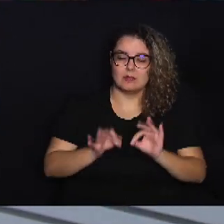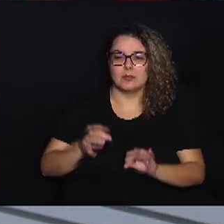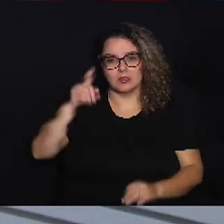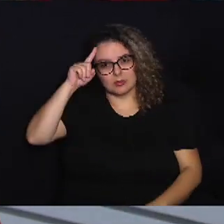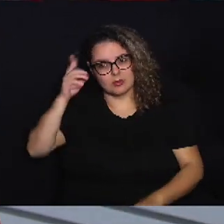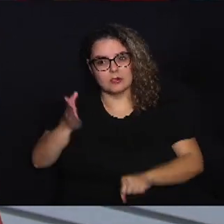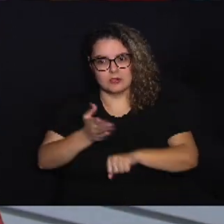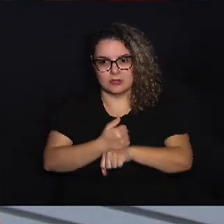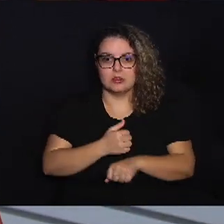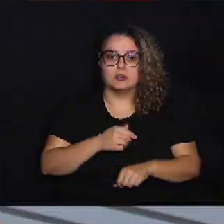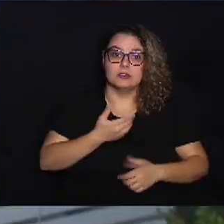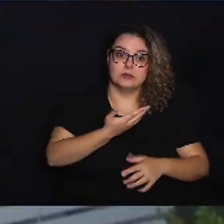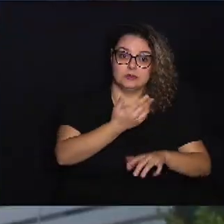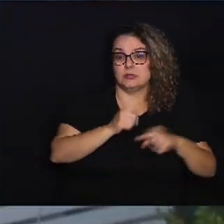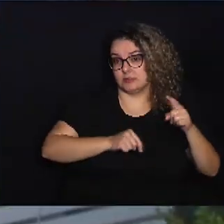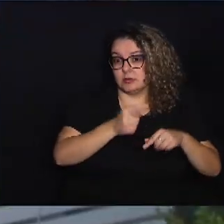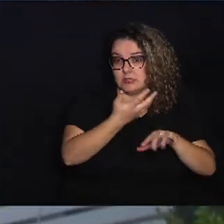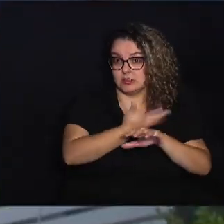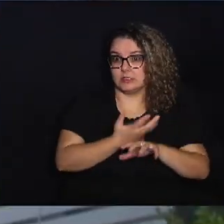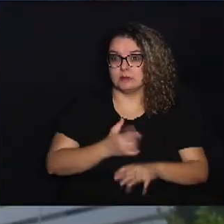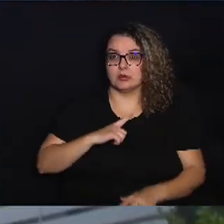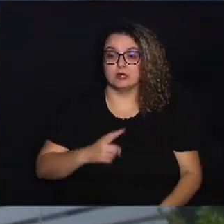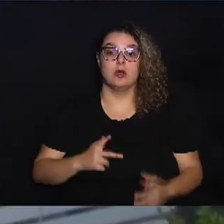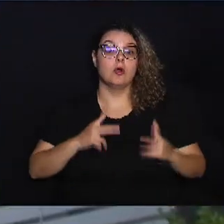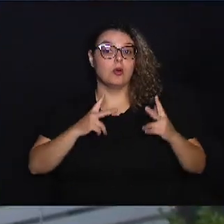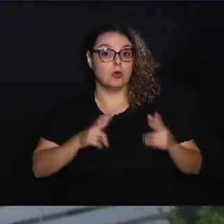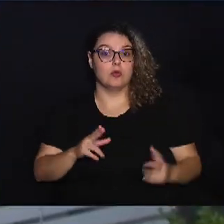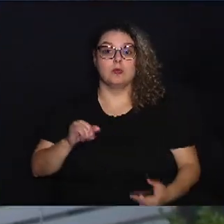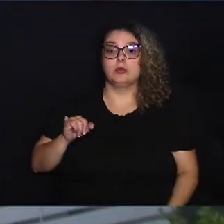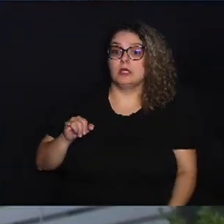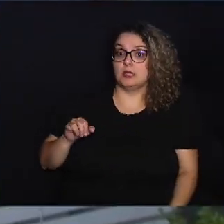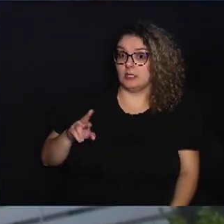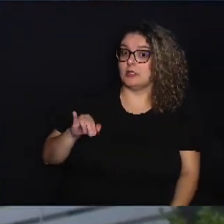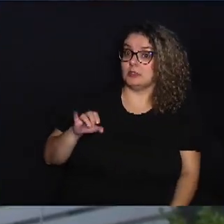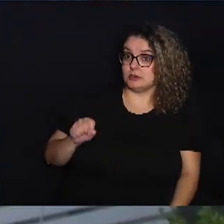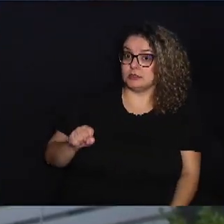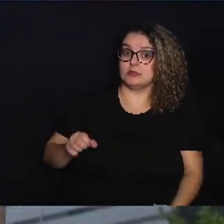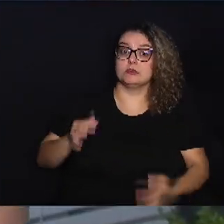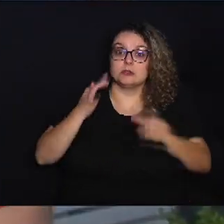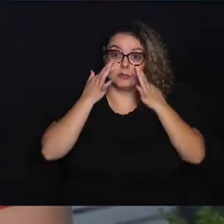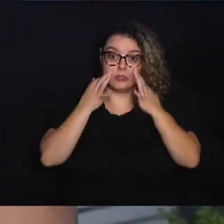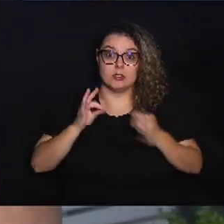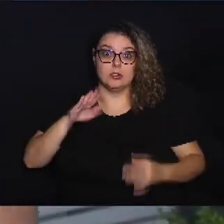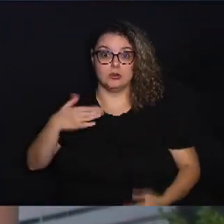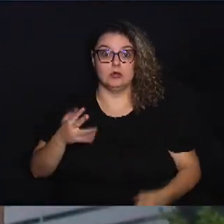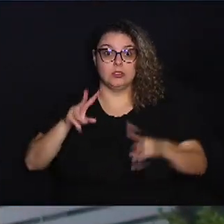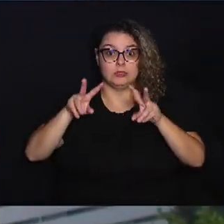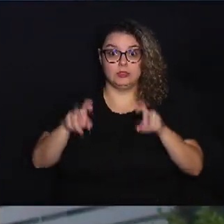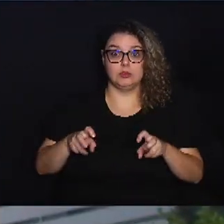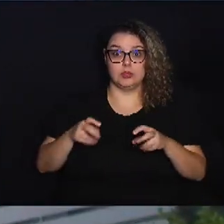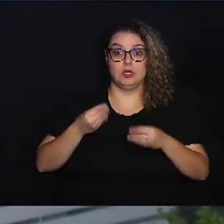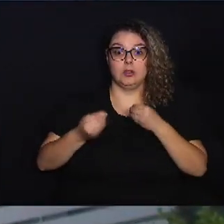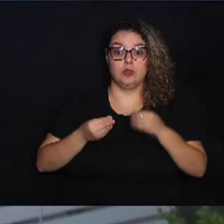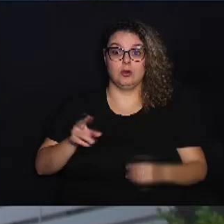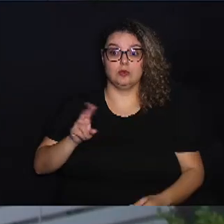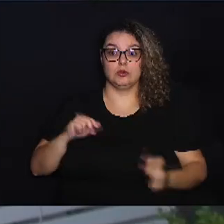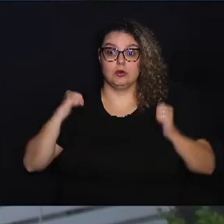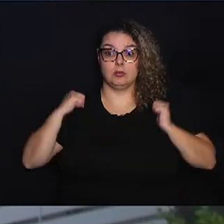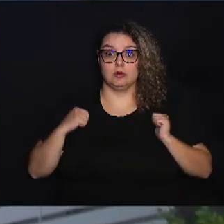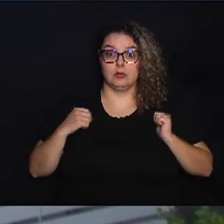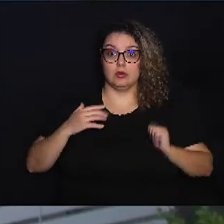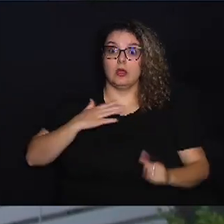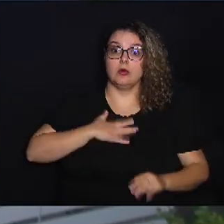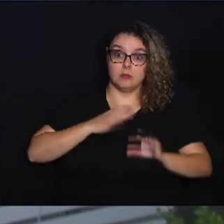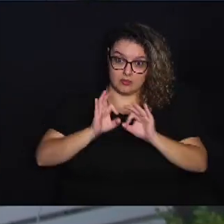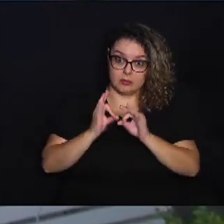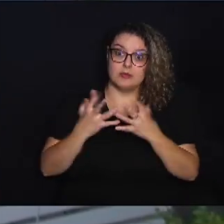antes das matérias que vai ter. O mesmo caso da Iris, que também se atenta quando o assunto é como usar a bolsa escolar. Minha família